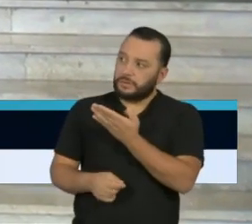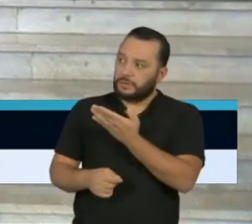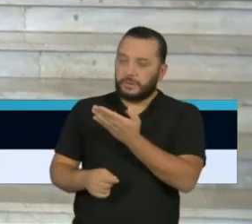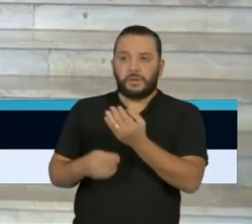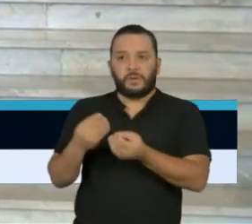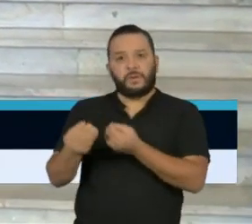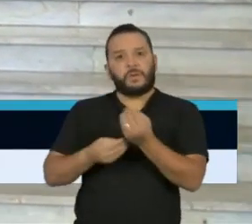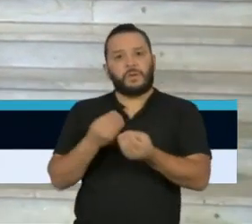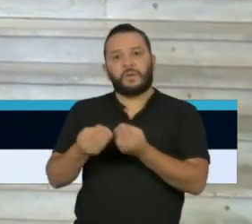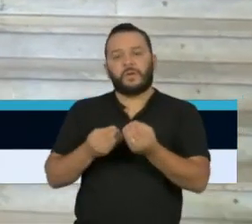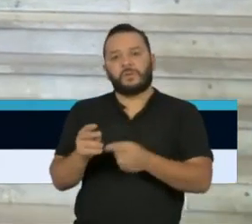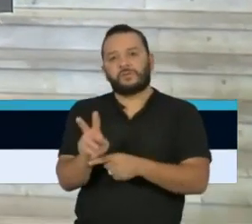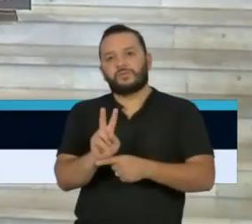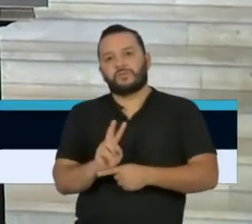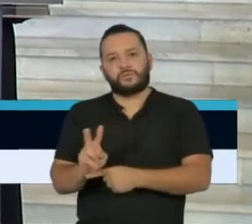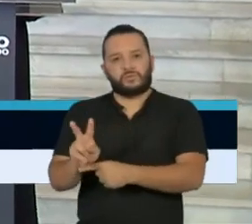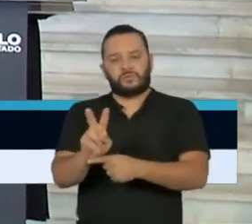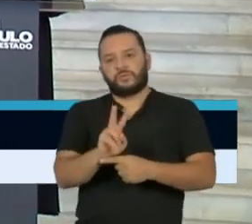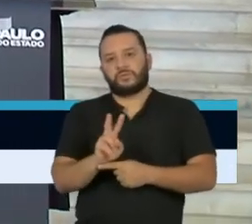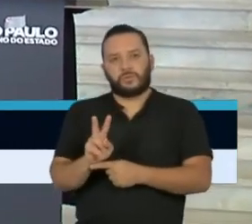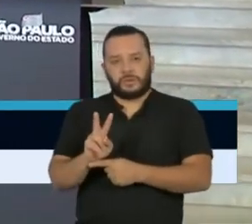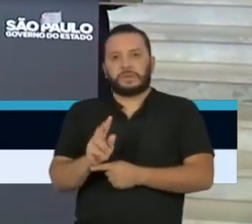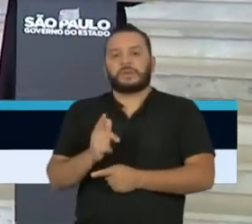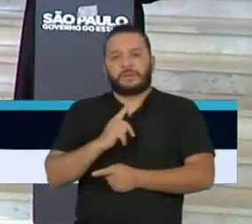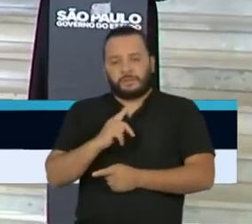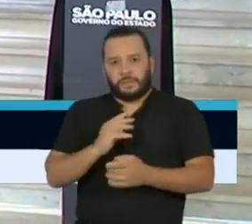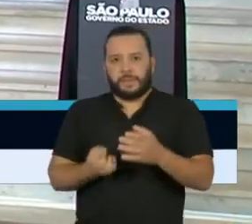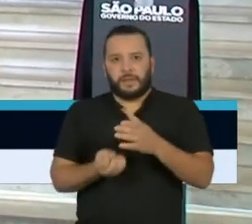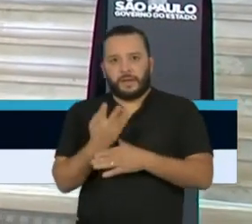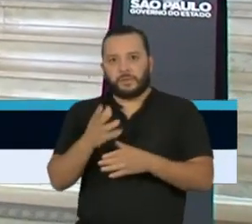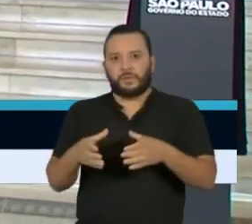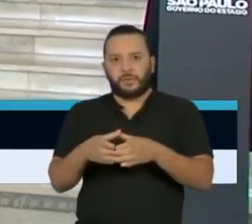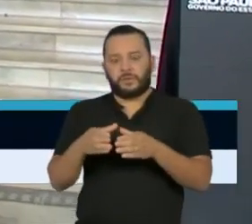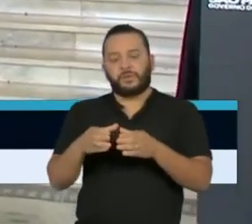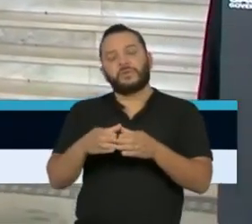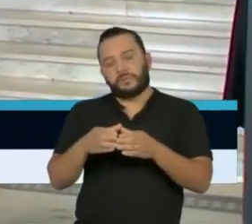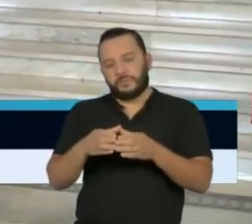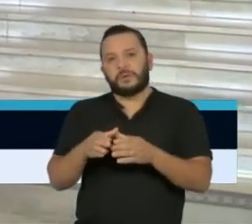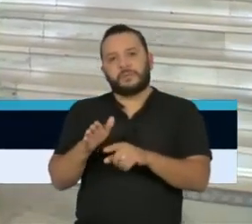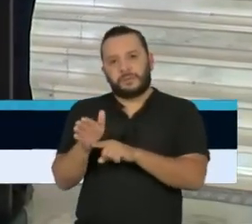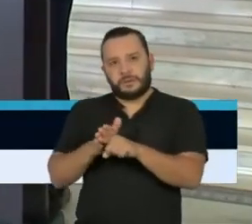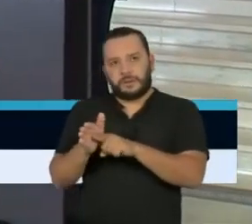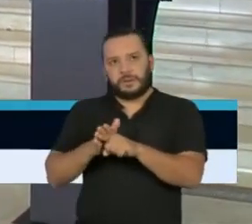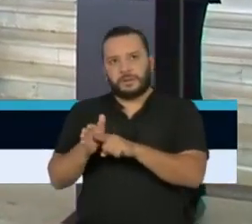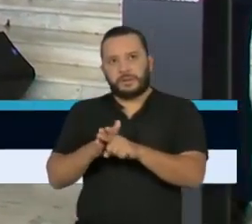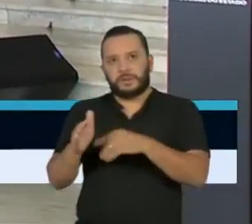de Monitoramento Inteligente. Foi formado um núcleo de pesquisa, desenvolvimento e inovação,